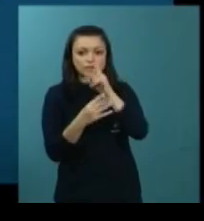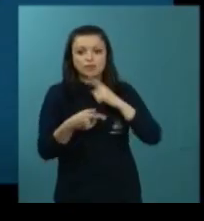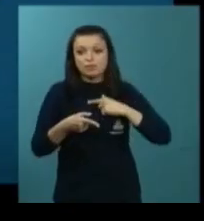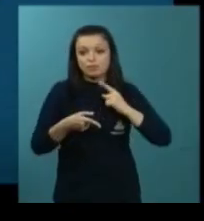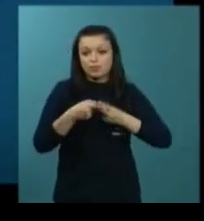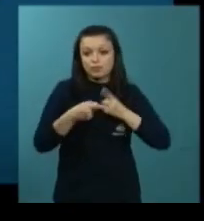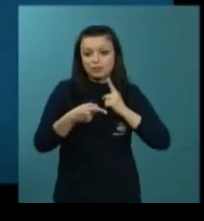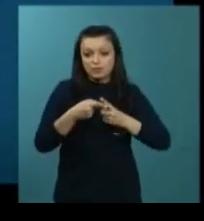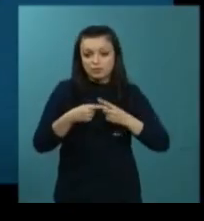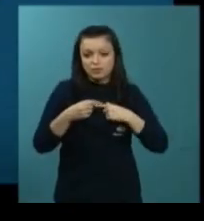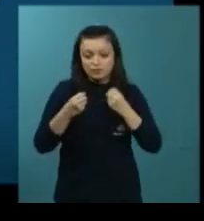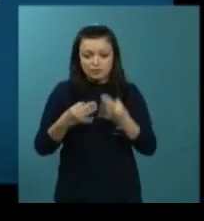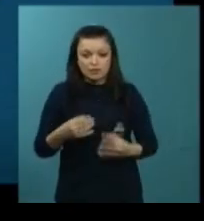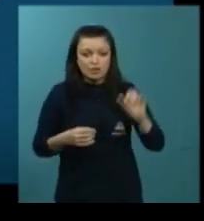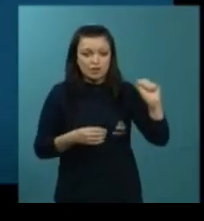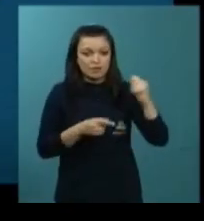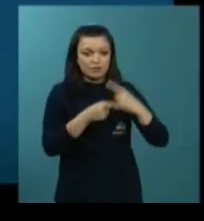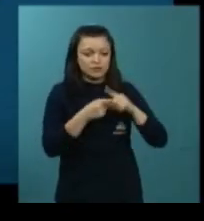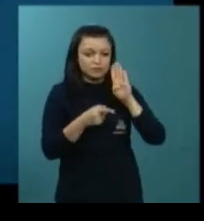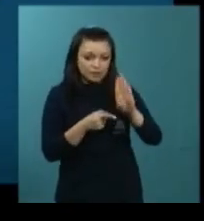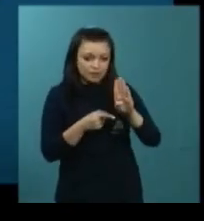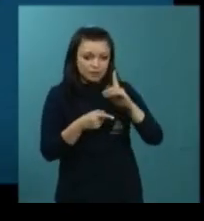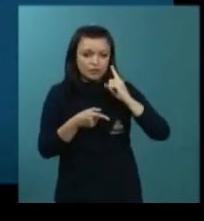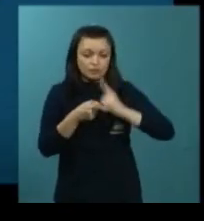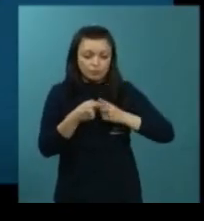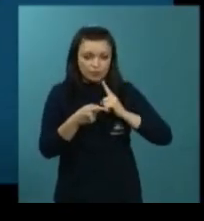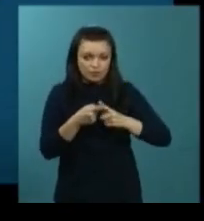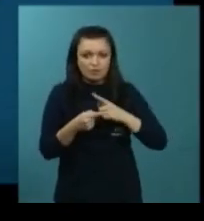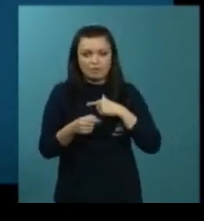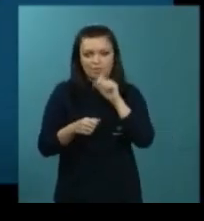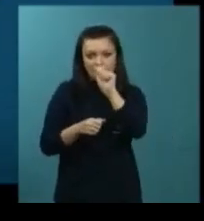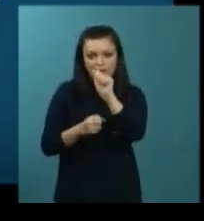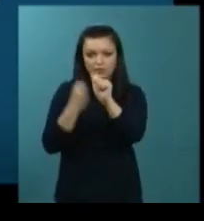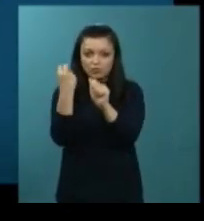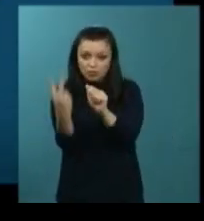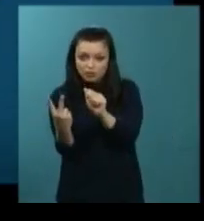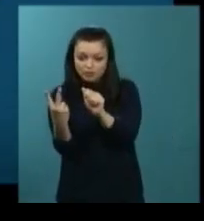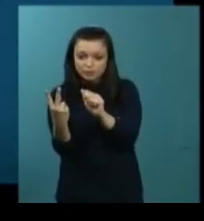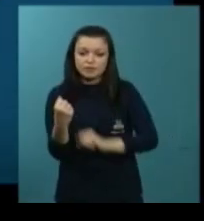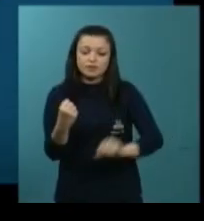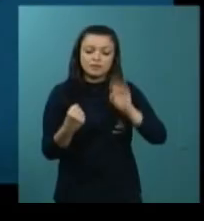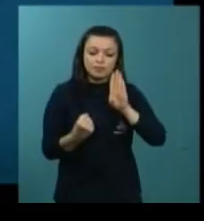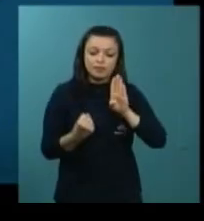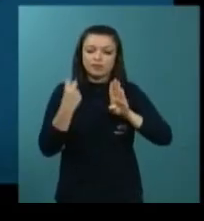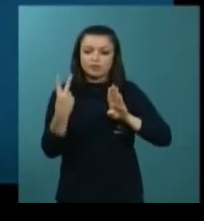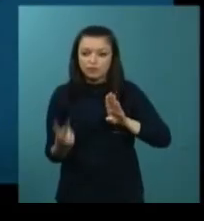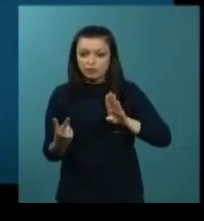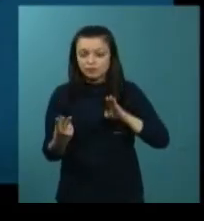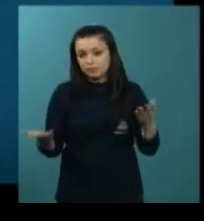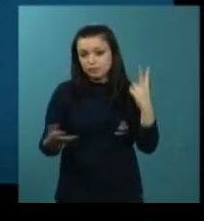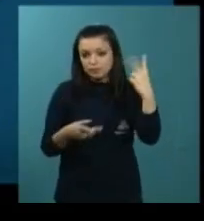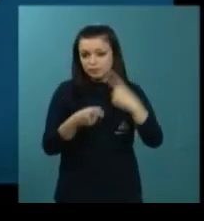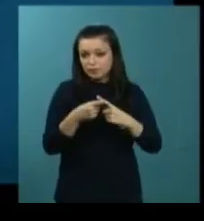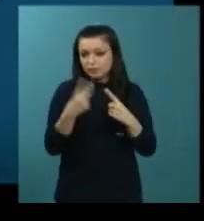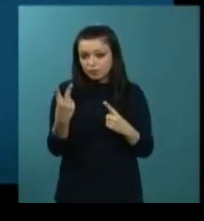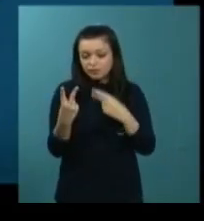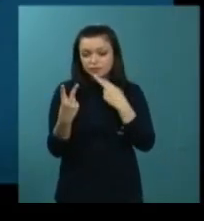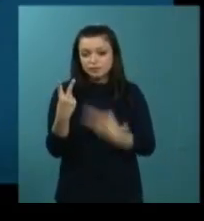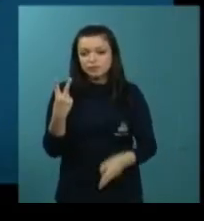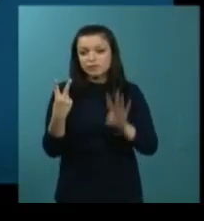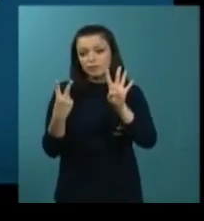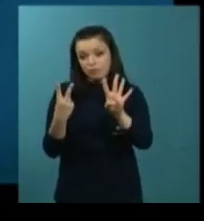produto cartesiano A vezes B? Porque A tinha 2 elementos e B tinha 2 elementos. 2 vezes